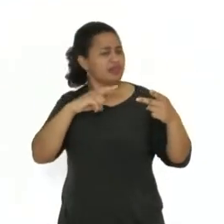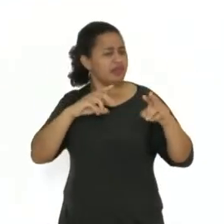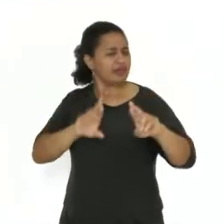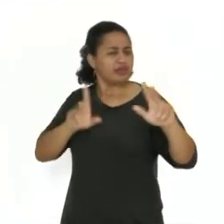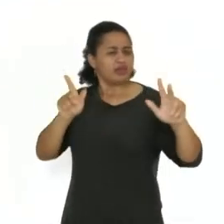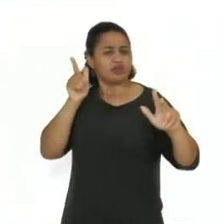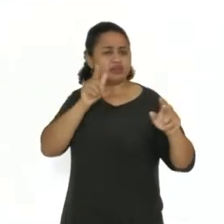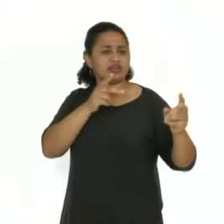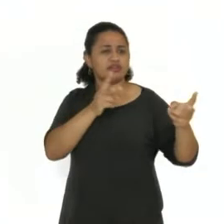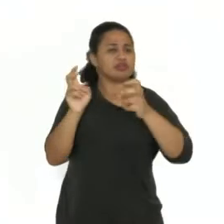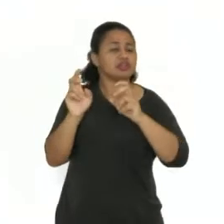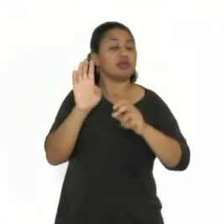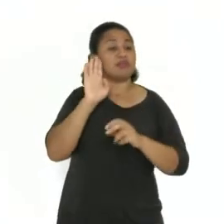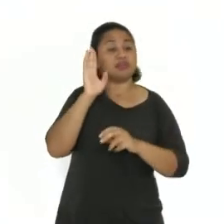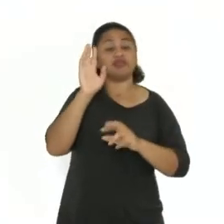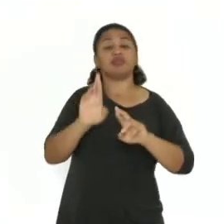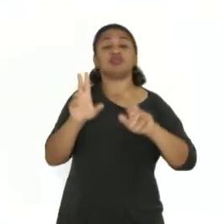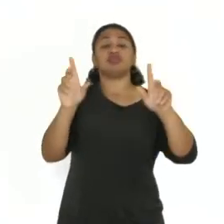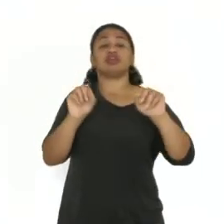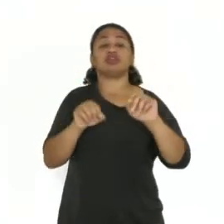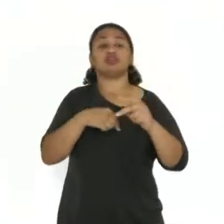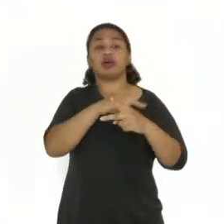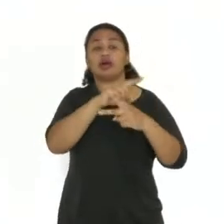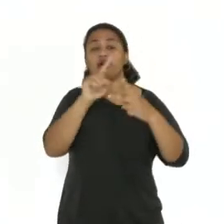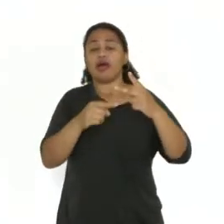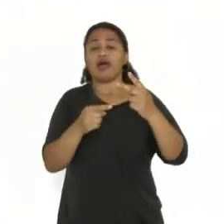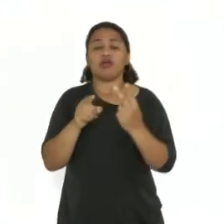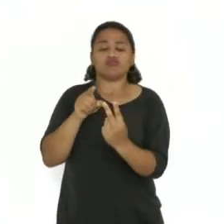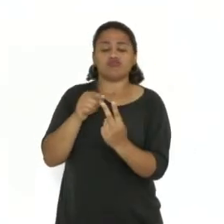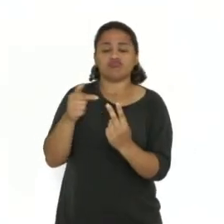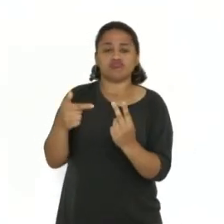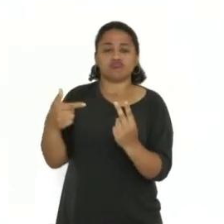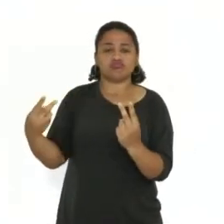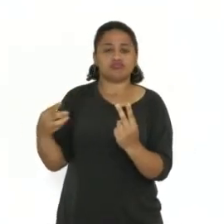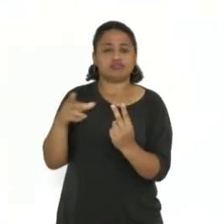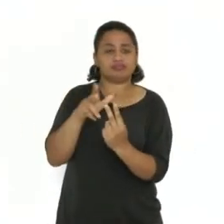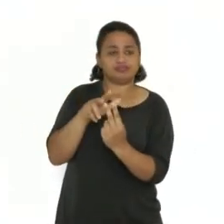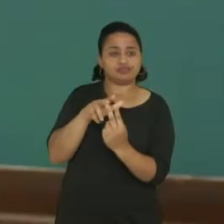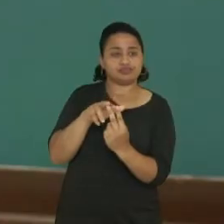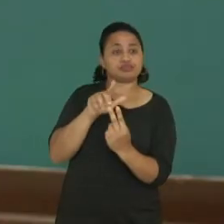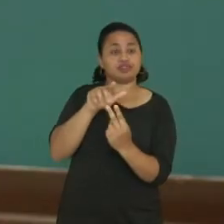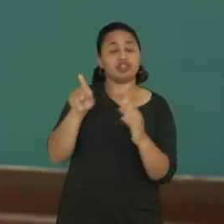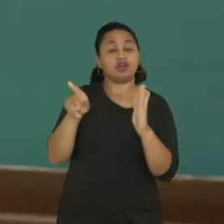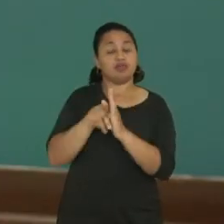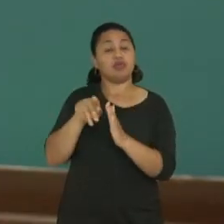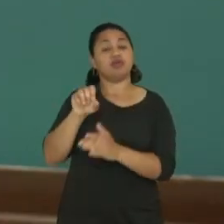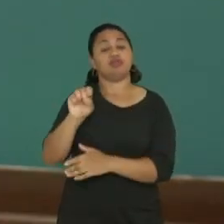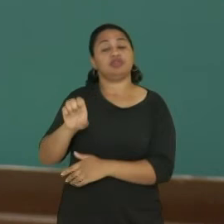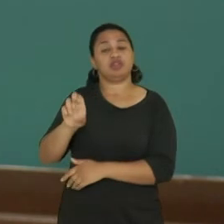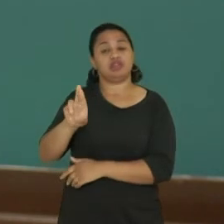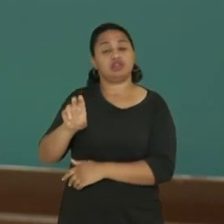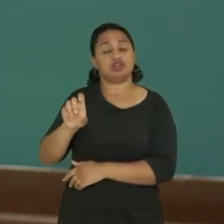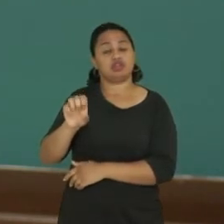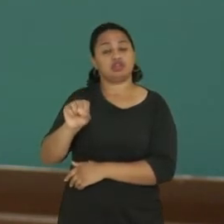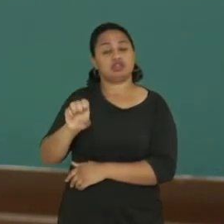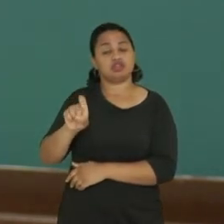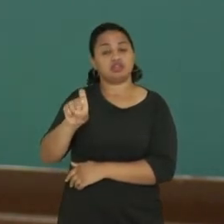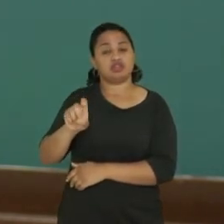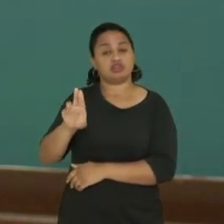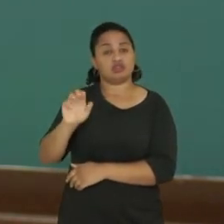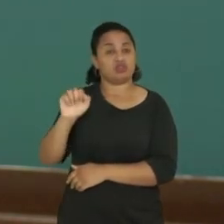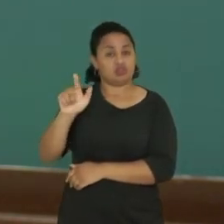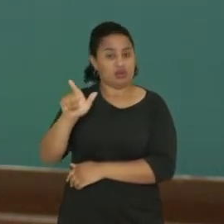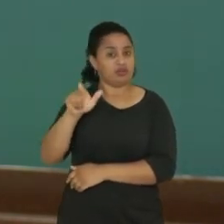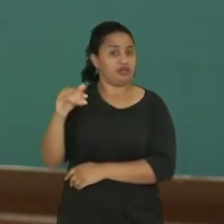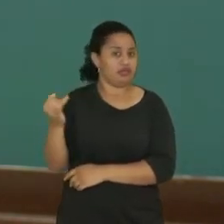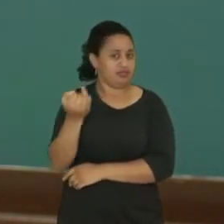Podemos observar a principal diferença no 23º par, sendo este um par sexual, ok? Anotem lá, não